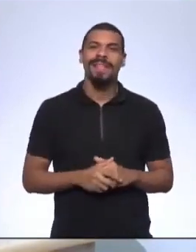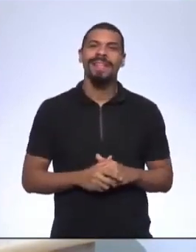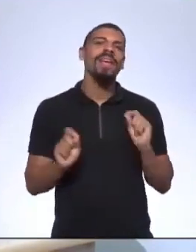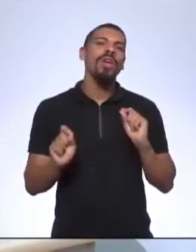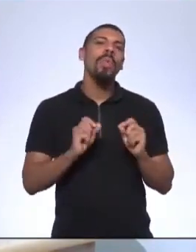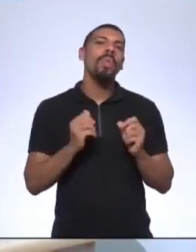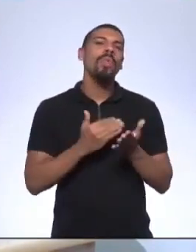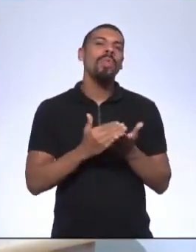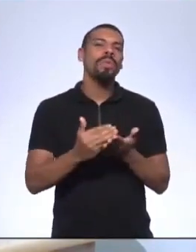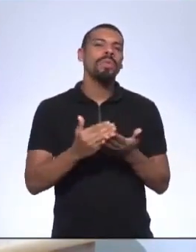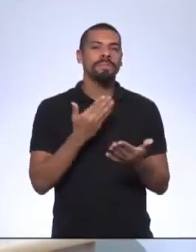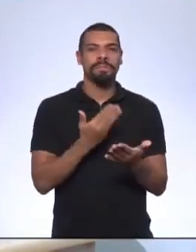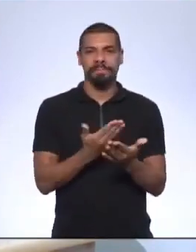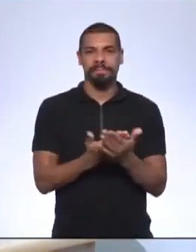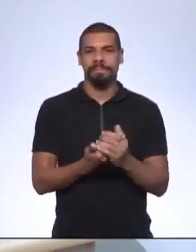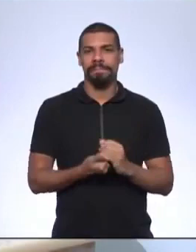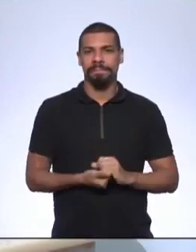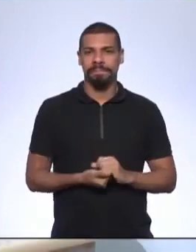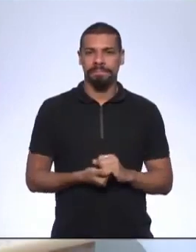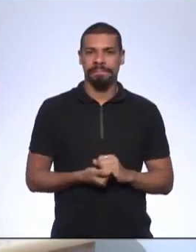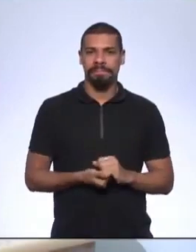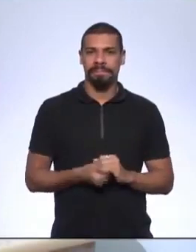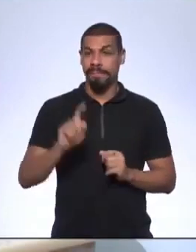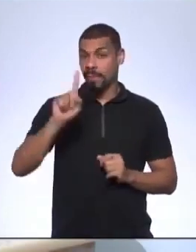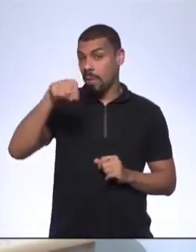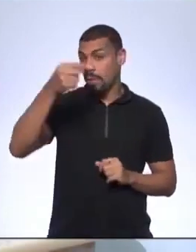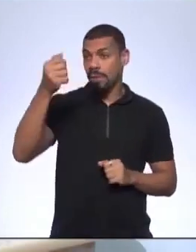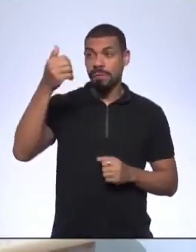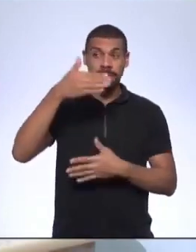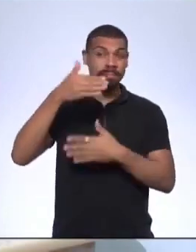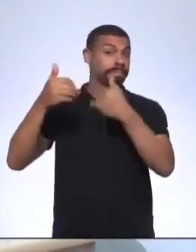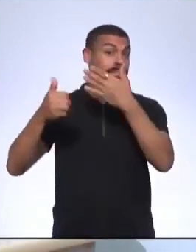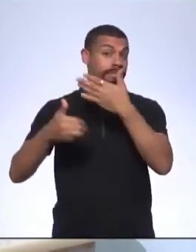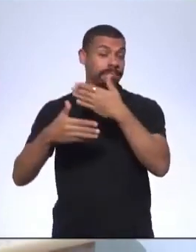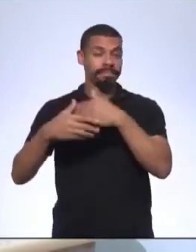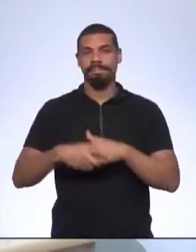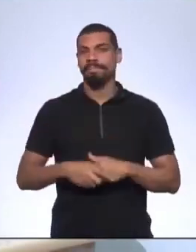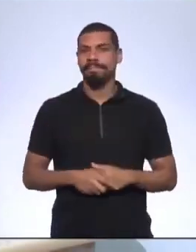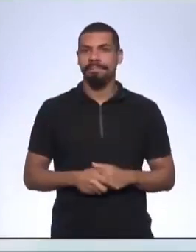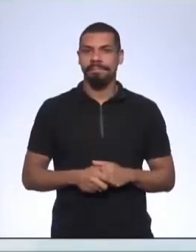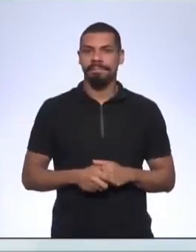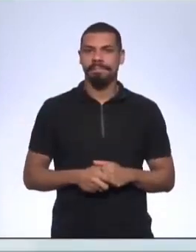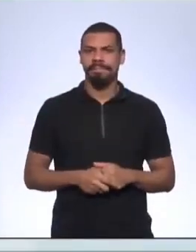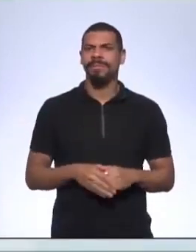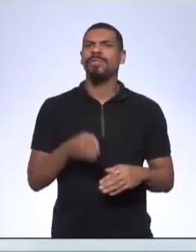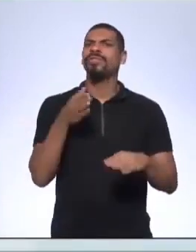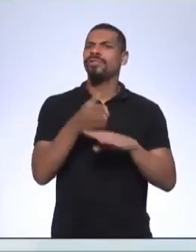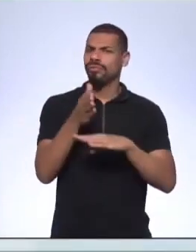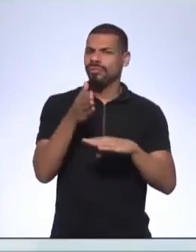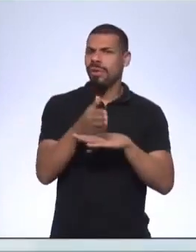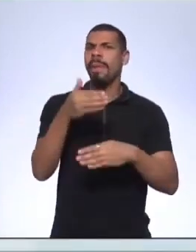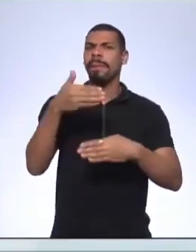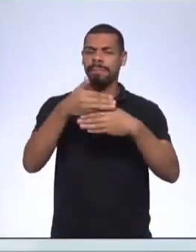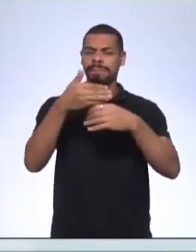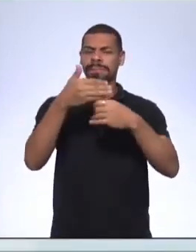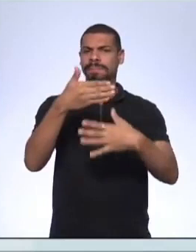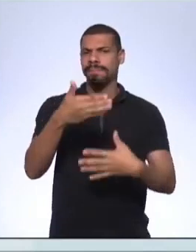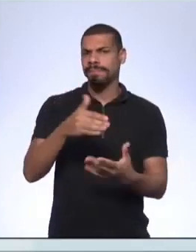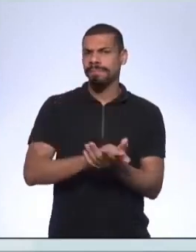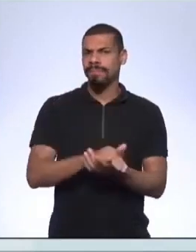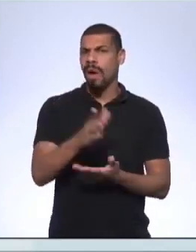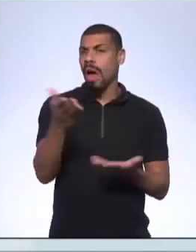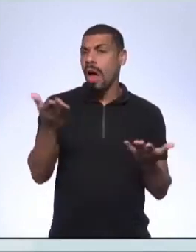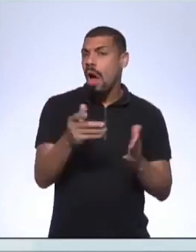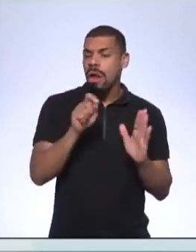essa aula? Vamos lá, próximo slide. Vamos começar já com a interação, olha que bacana. Vamos escrever no